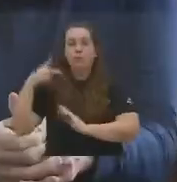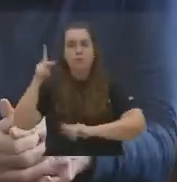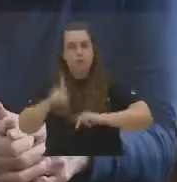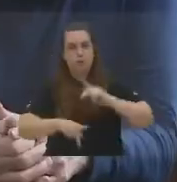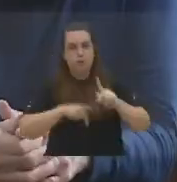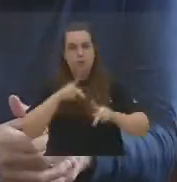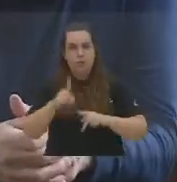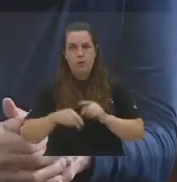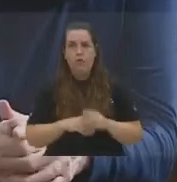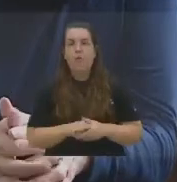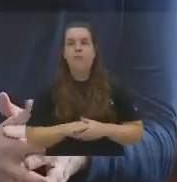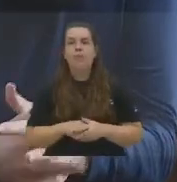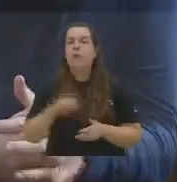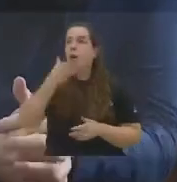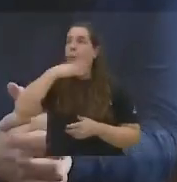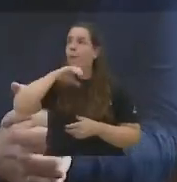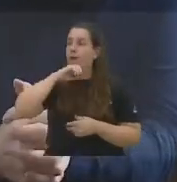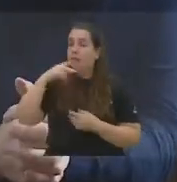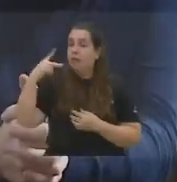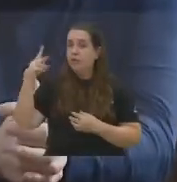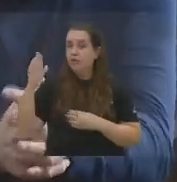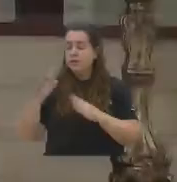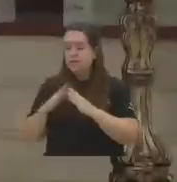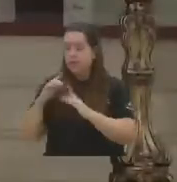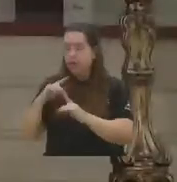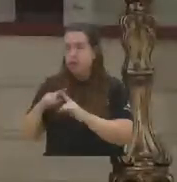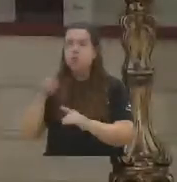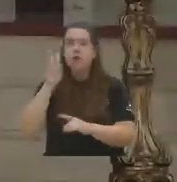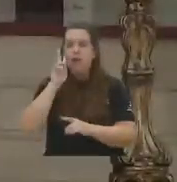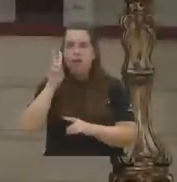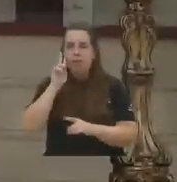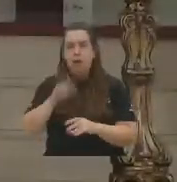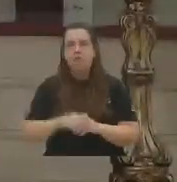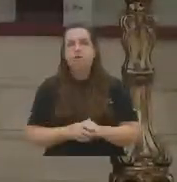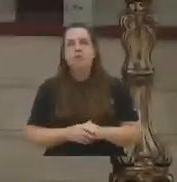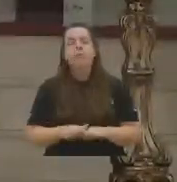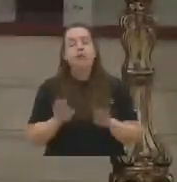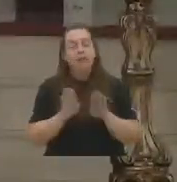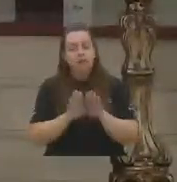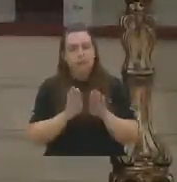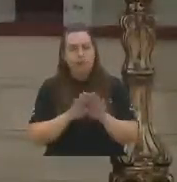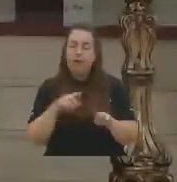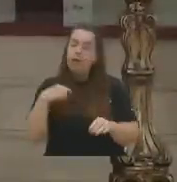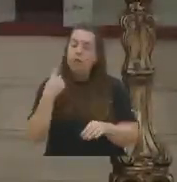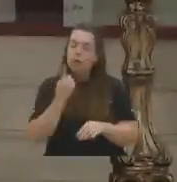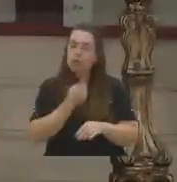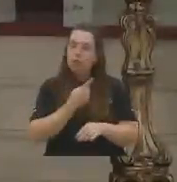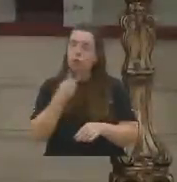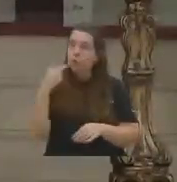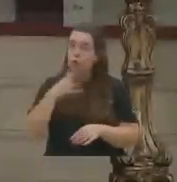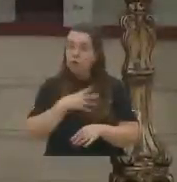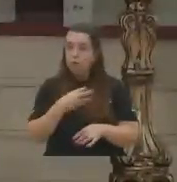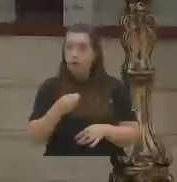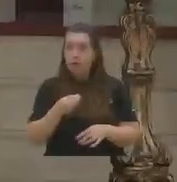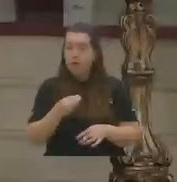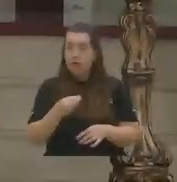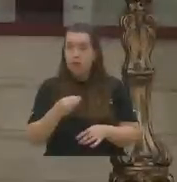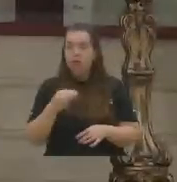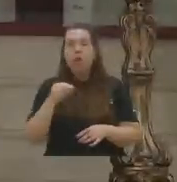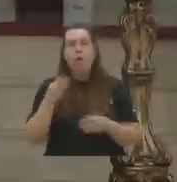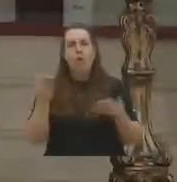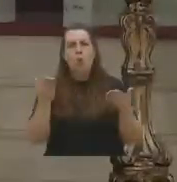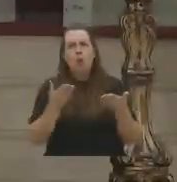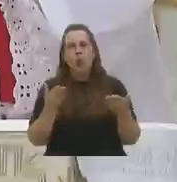povo. Lembrai-vos, ó Pai, da vossa Igreja. Lembrai-vos dos vossos filhos. Em sufrágio